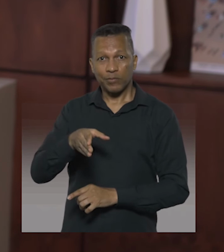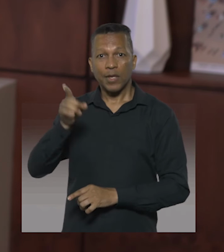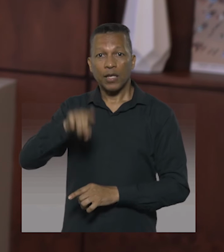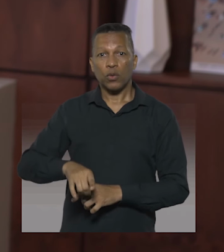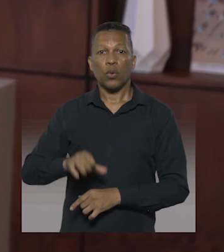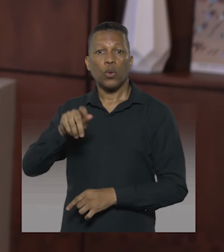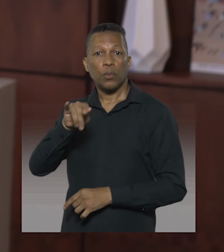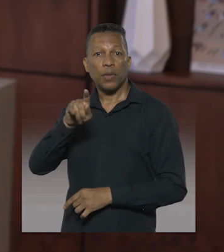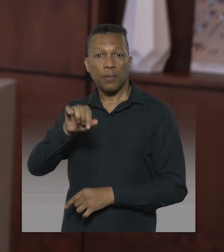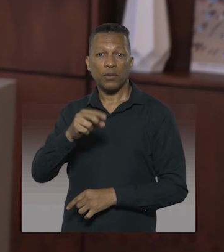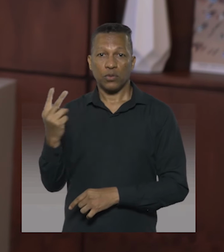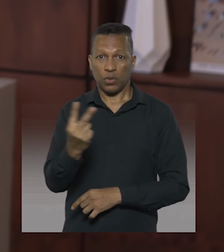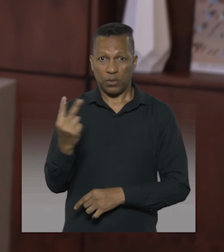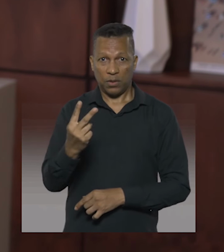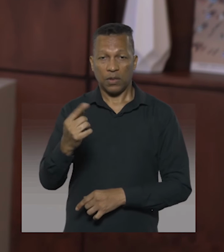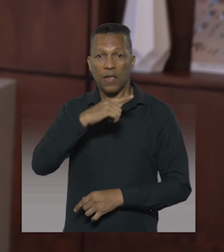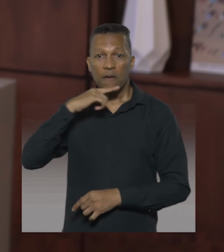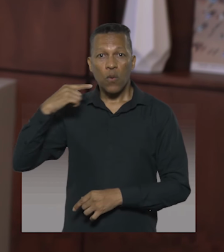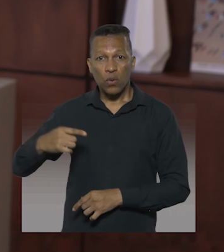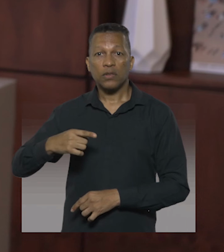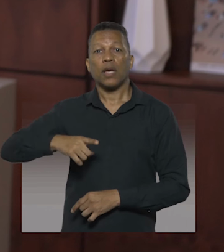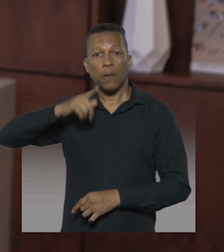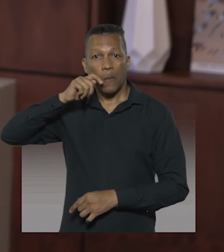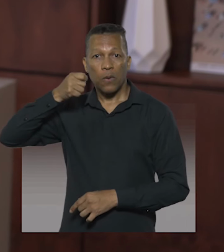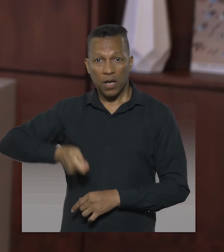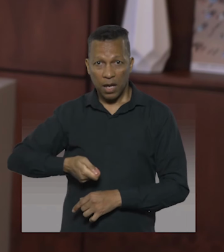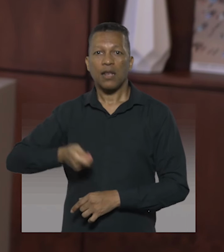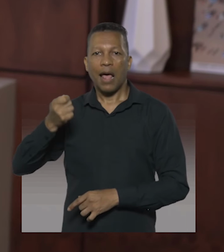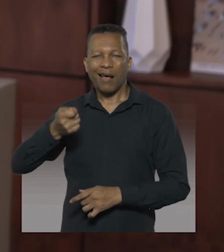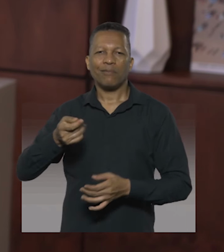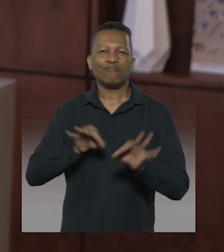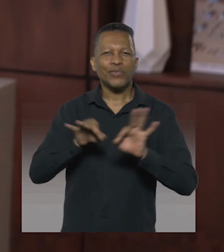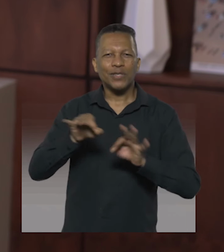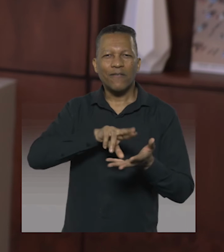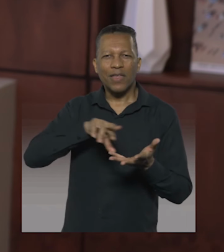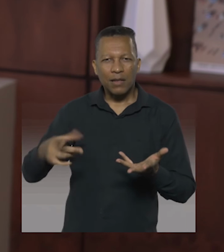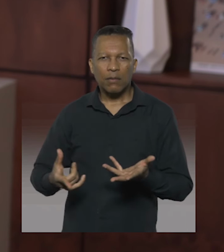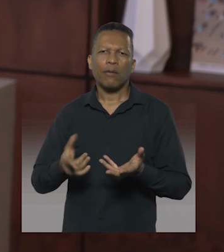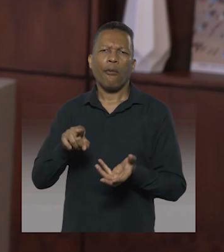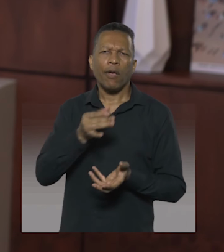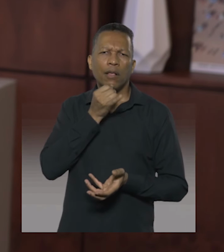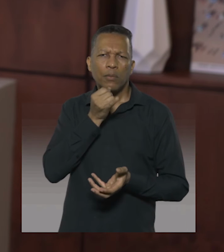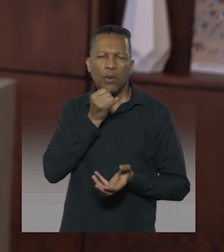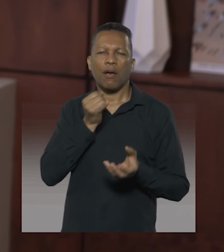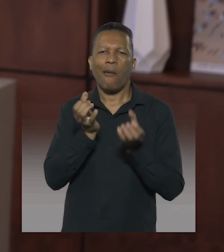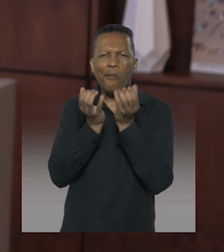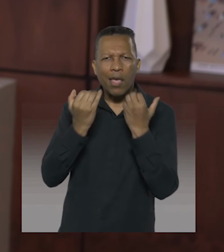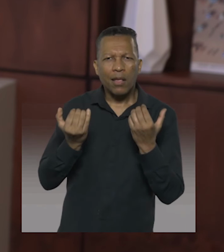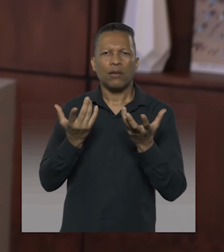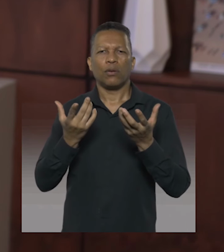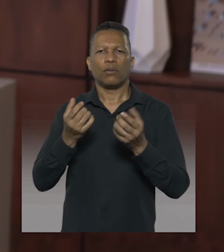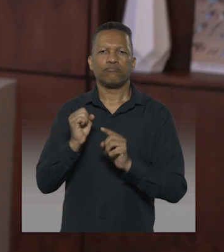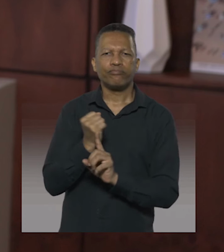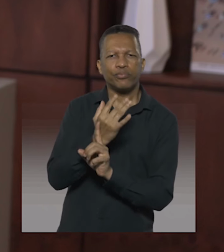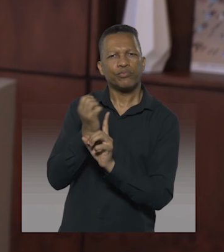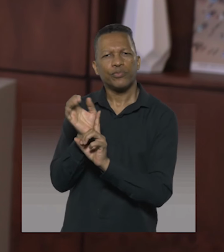envolvidos no conflito, Rússia e Ucrânia são grandes produtores de commodities. Dentre elas destacam-se grãos, com milho e trigo, cerca de 20% da produção mundial,